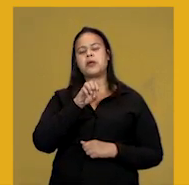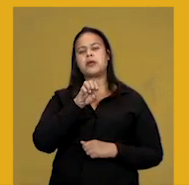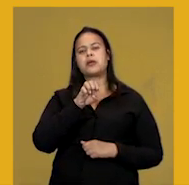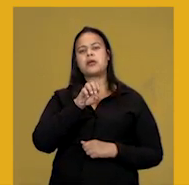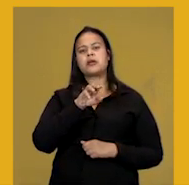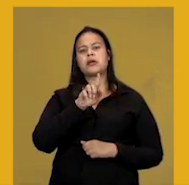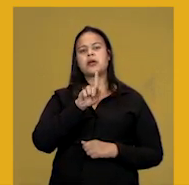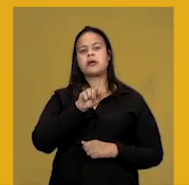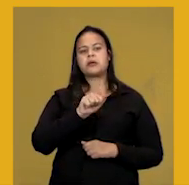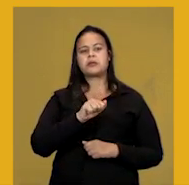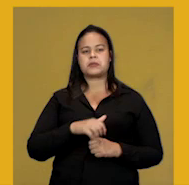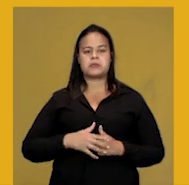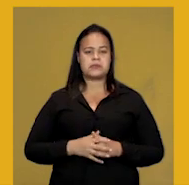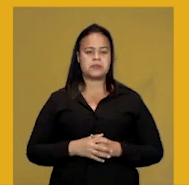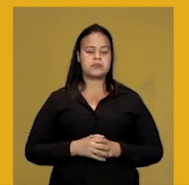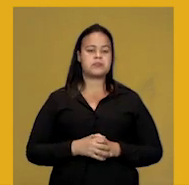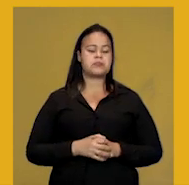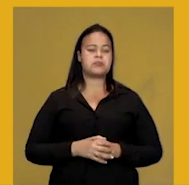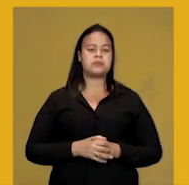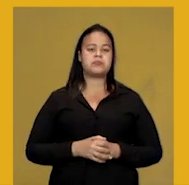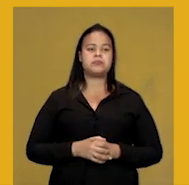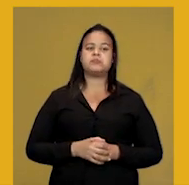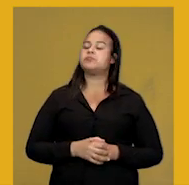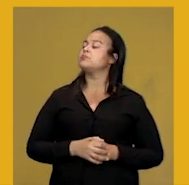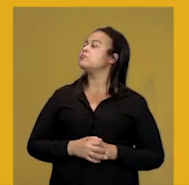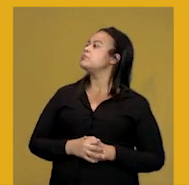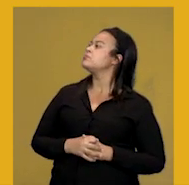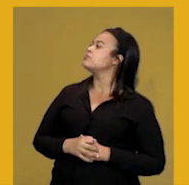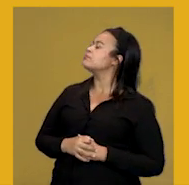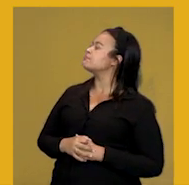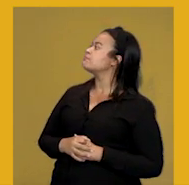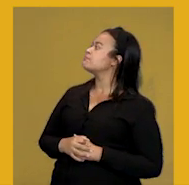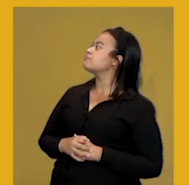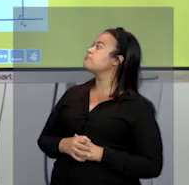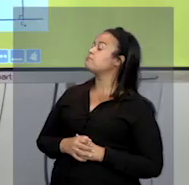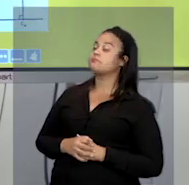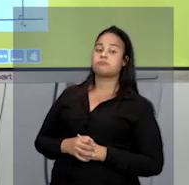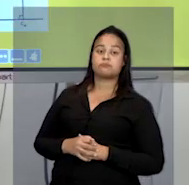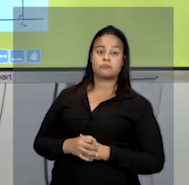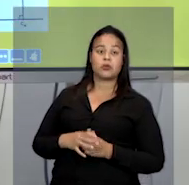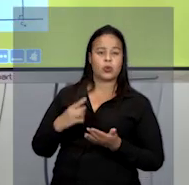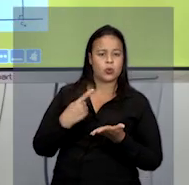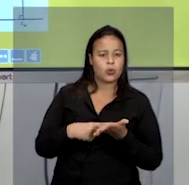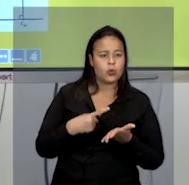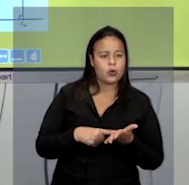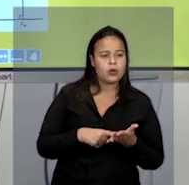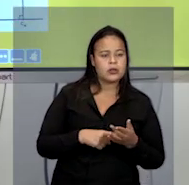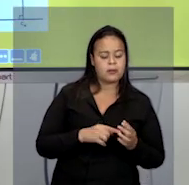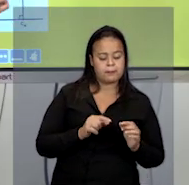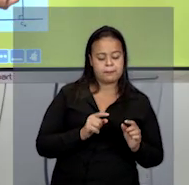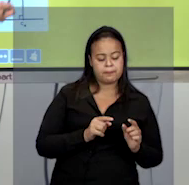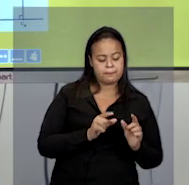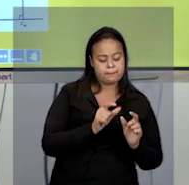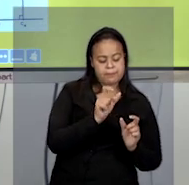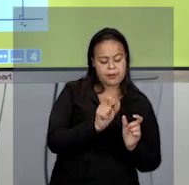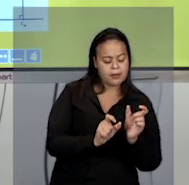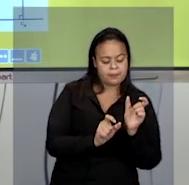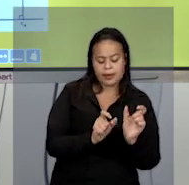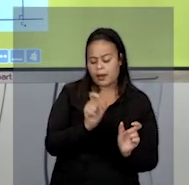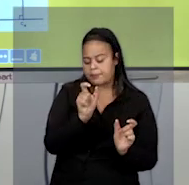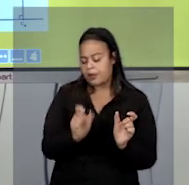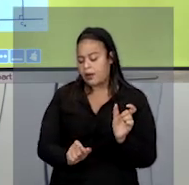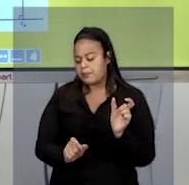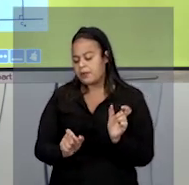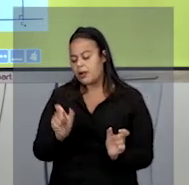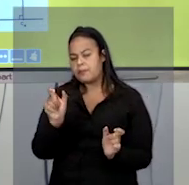Este ângulo é comum a todos os 4 triângulos, concordam? Ele é a ponta de todos os triângulos aqui, então ele é